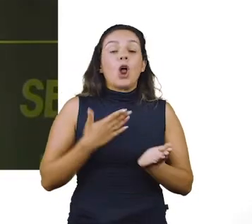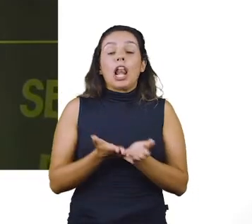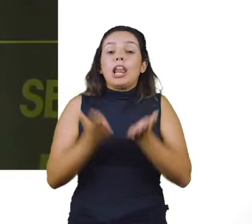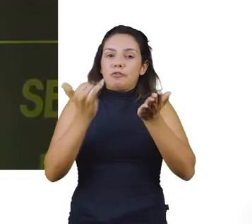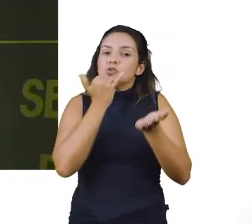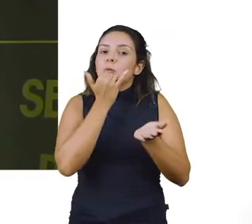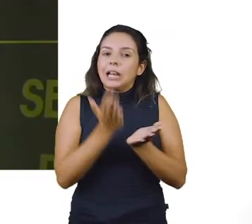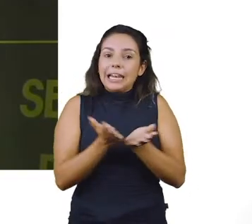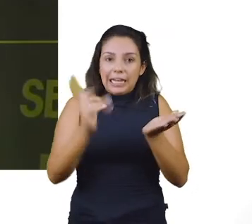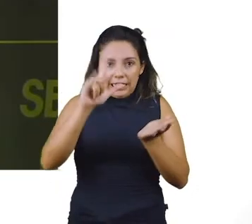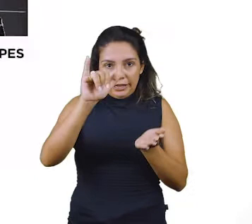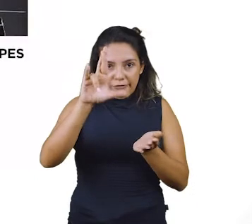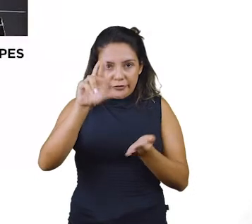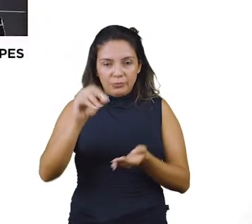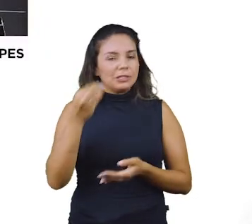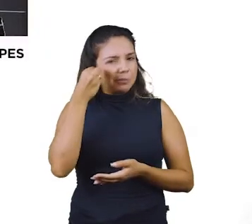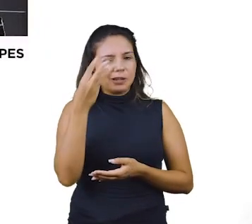boas.